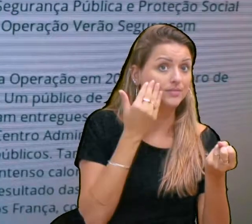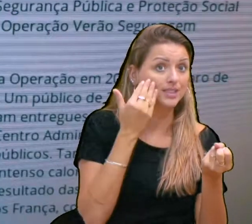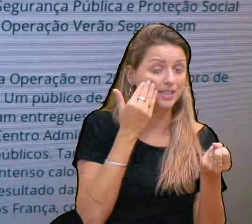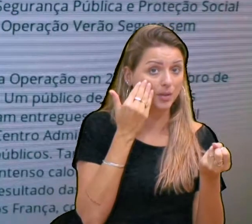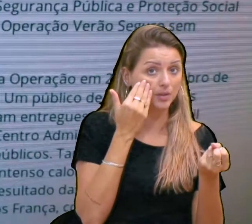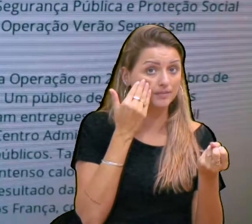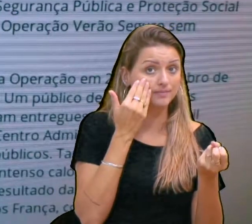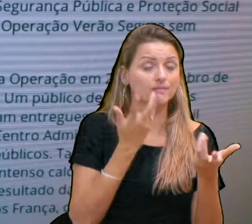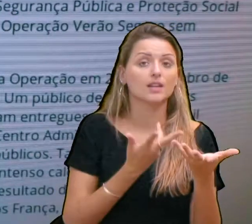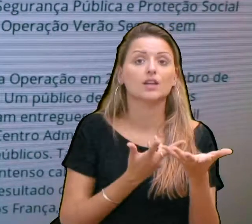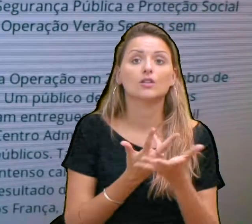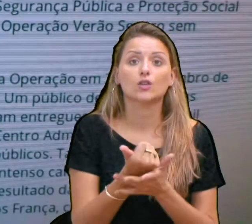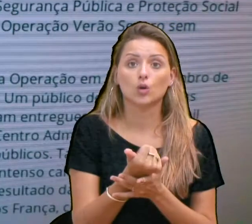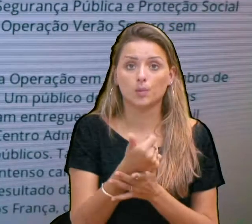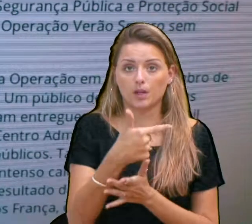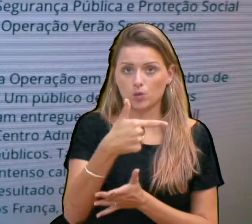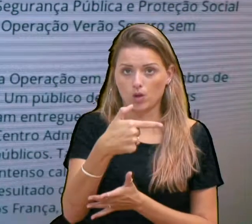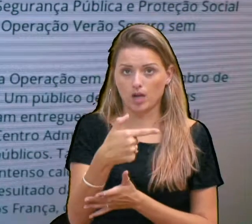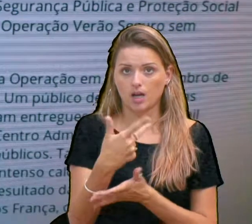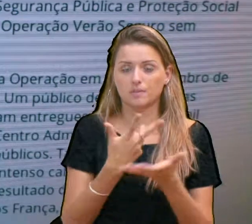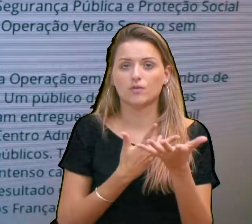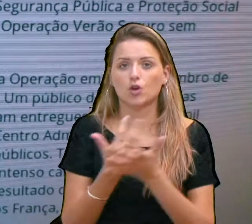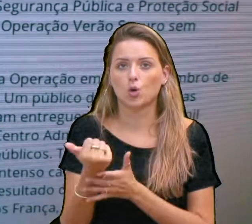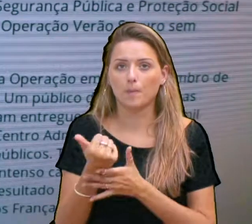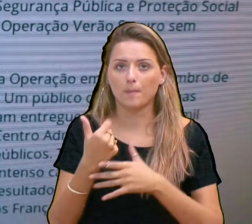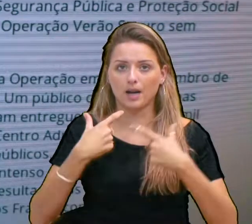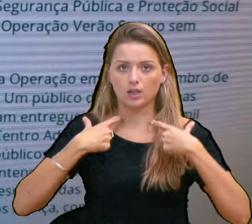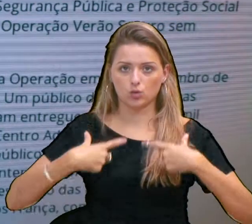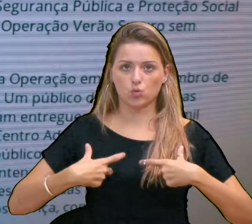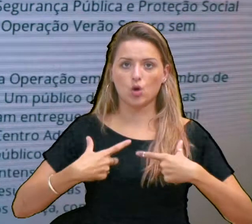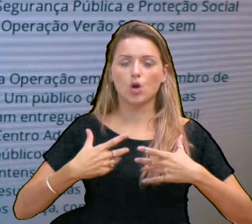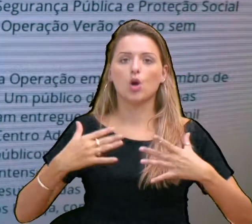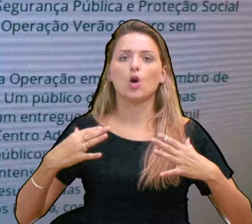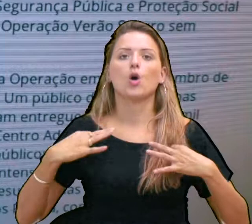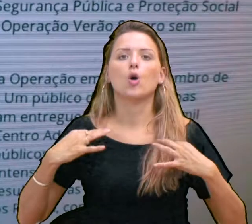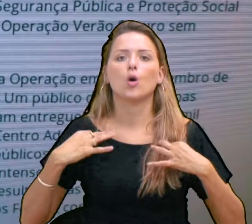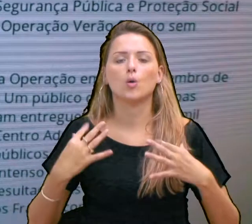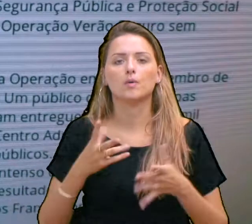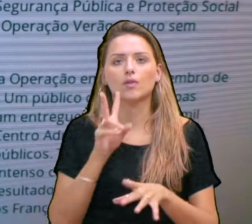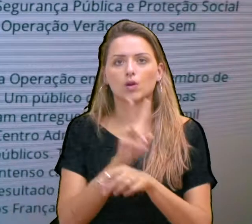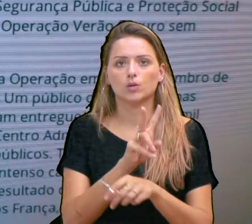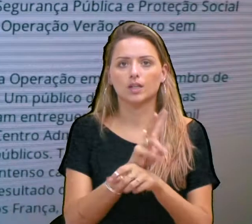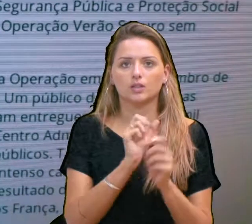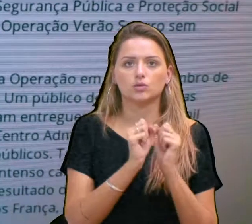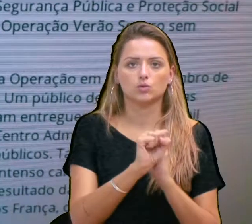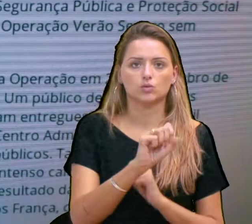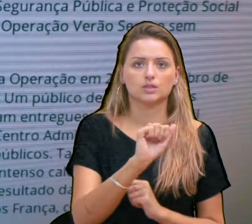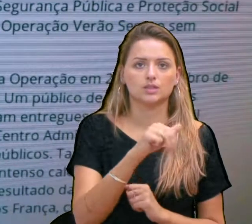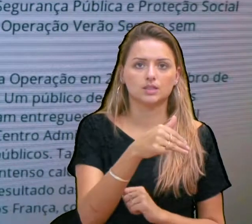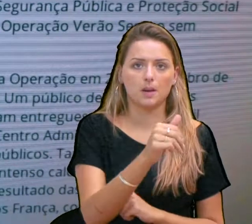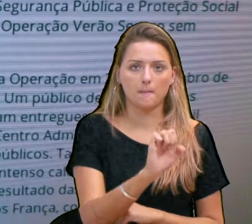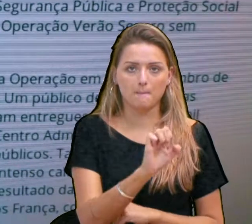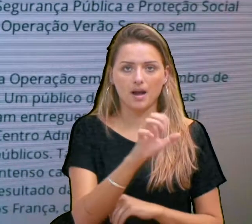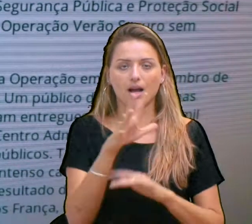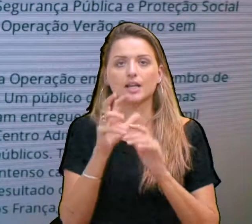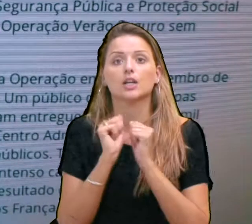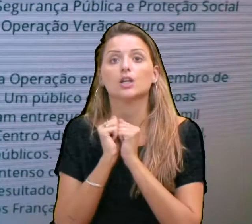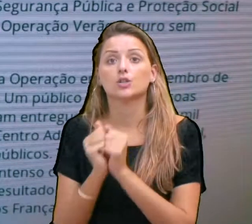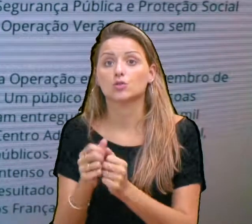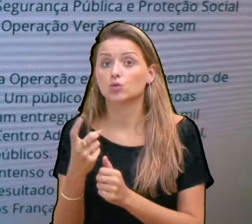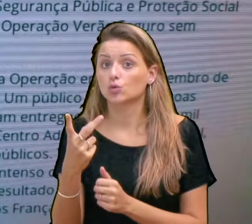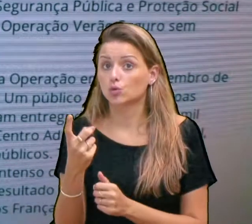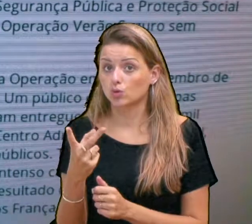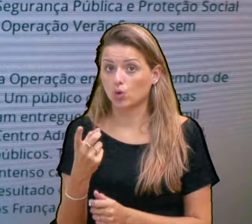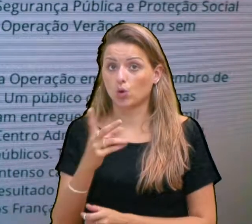Foi comprado armamento, foi comprado colete e foi firmado um convênio entre a Guarda e o SAMAI, disponibilizado 12 servidores